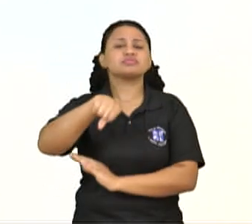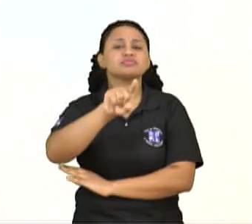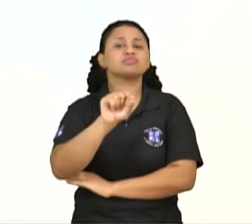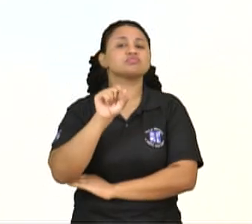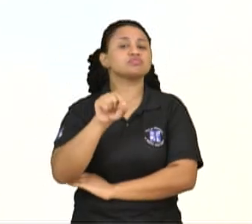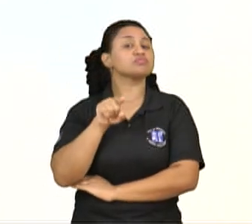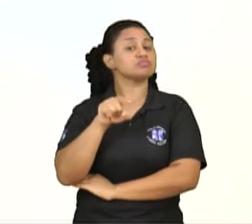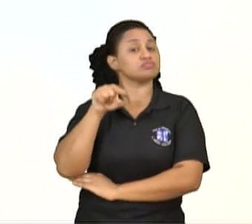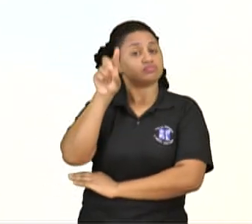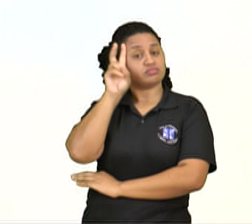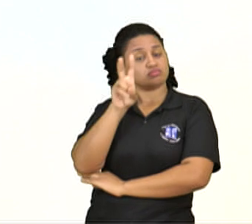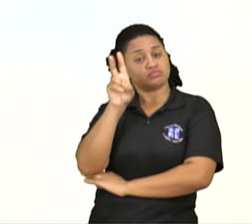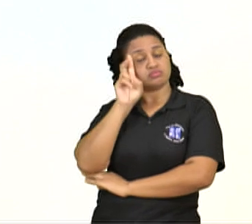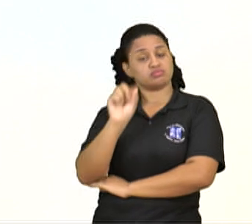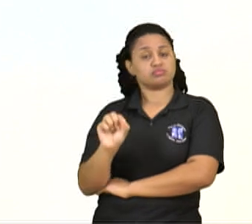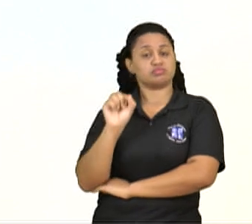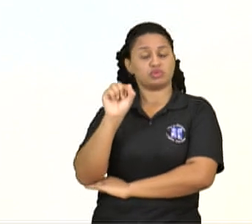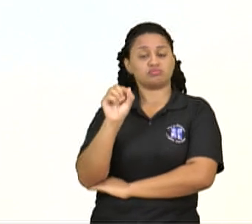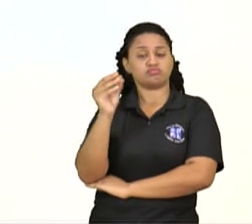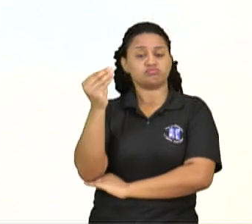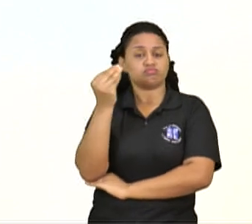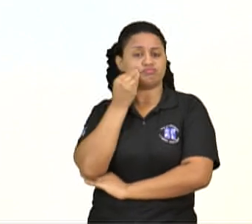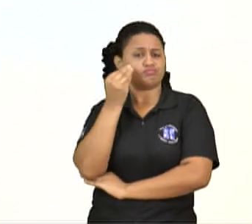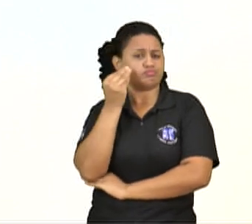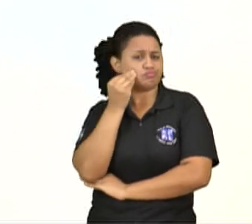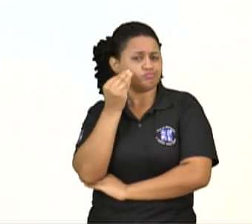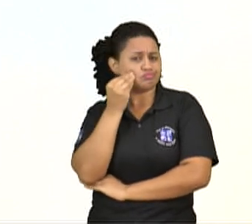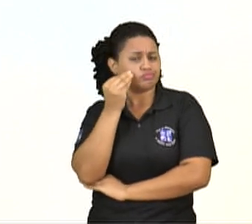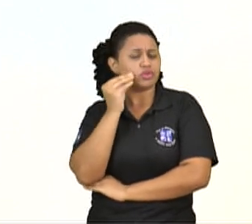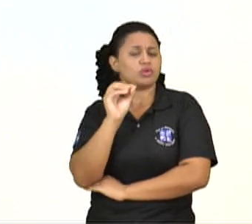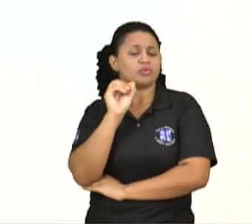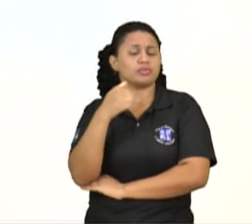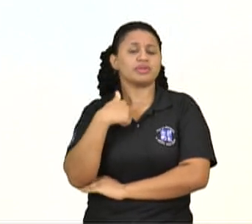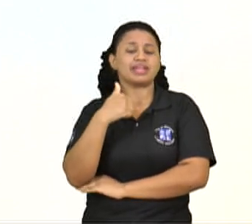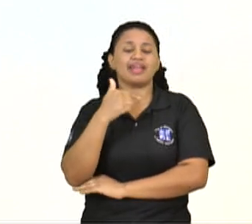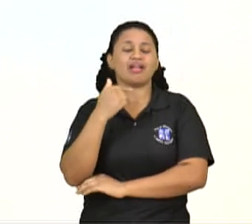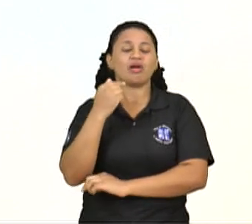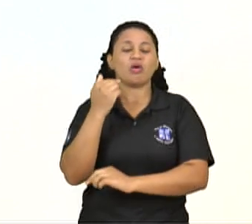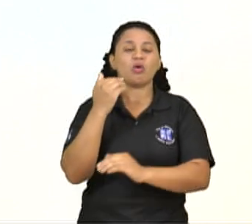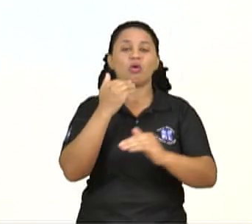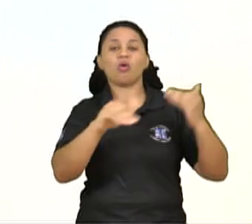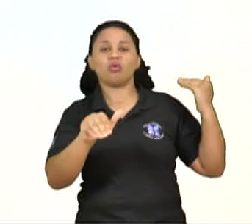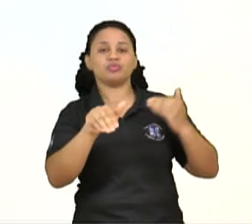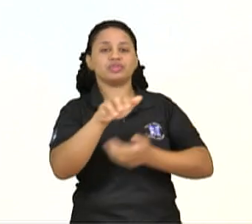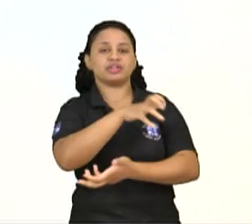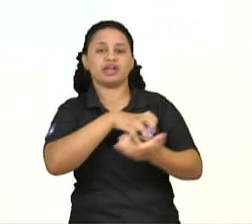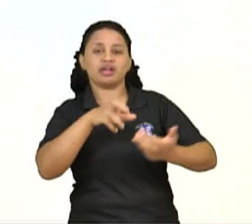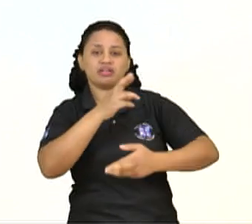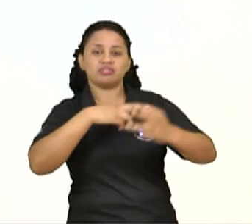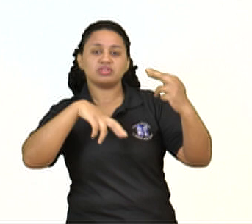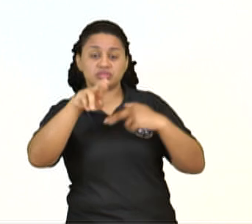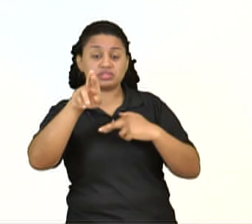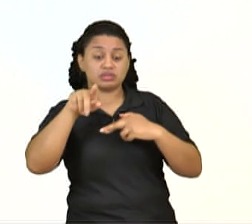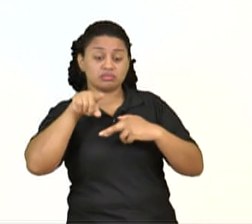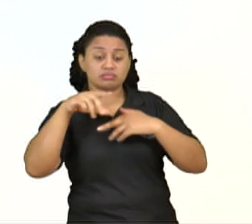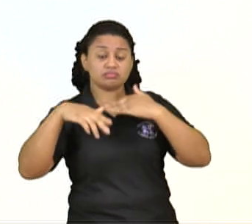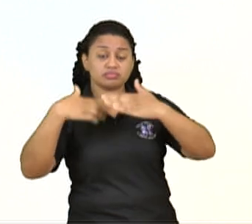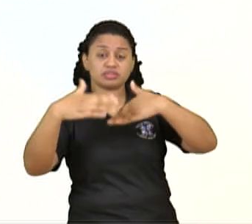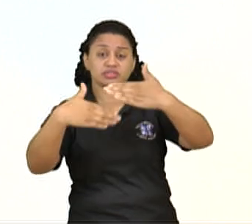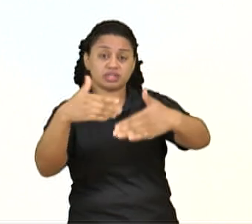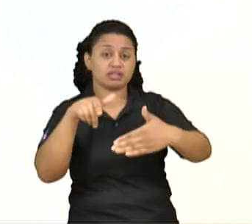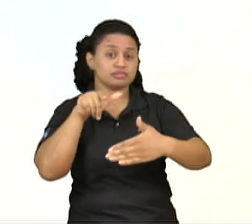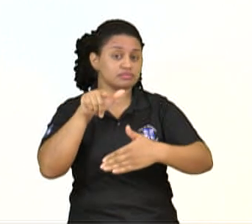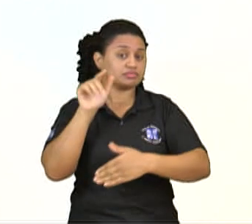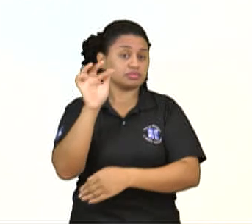você lembra sobre a tentativa de contra-revolução durante o processo revolucionário